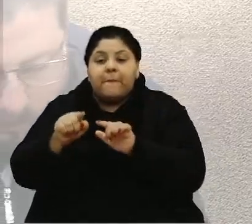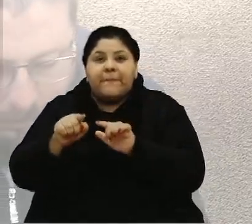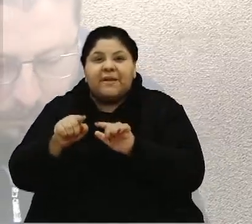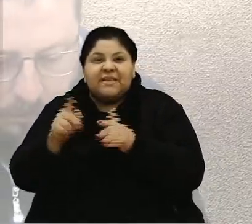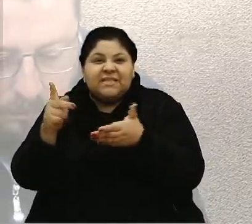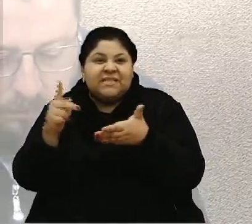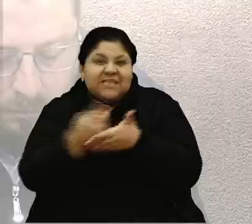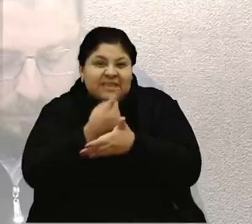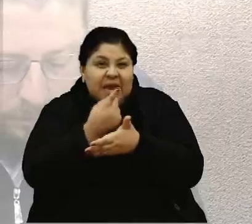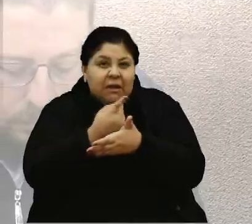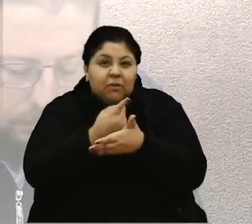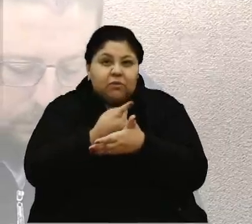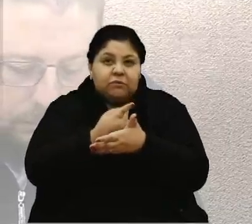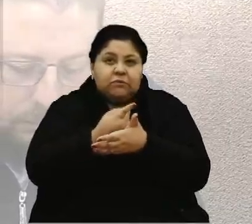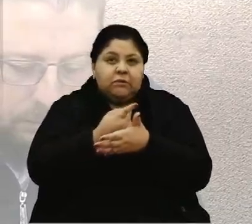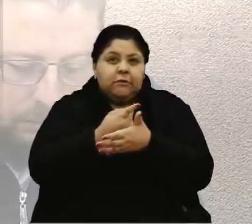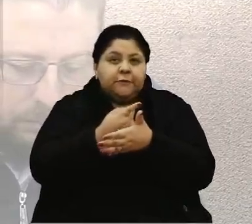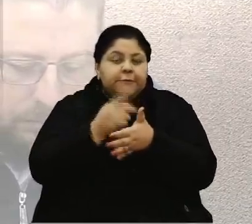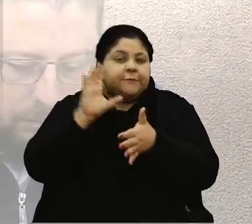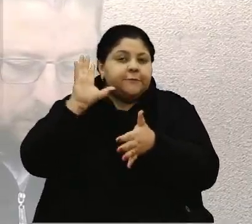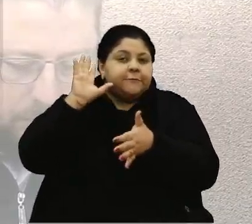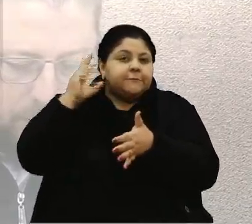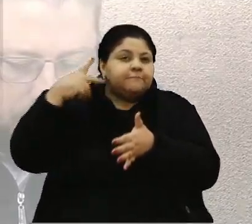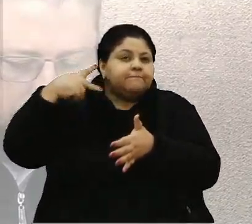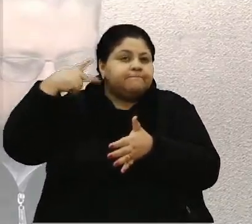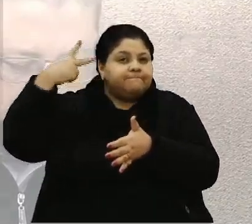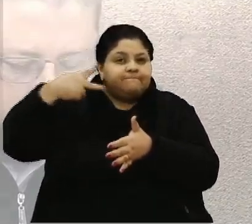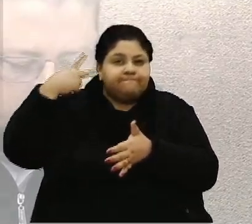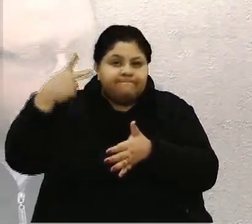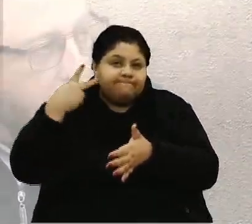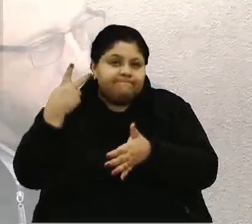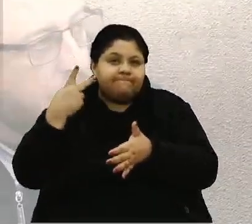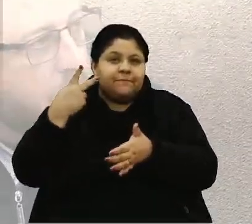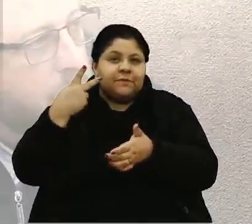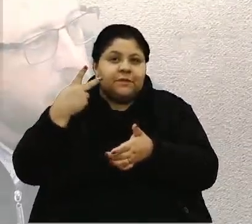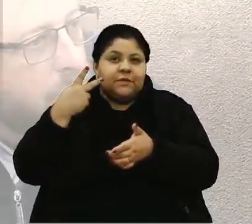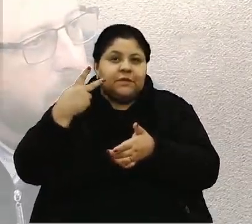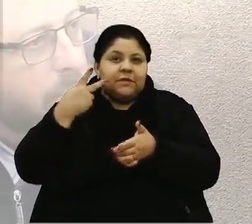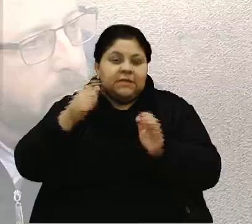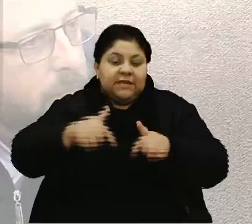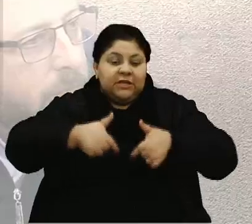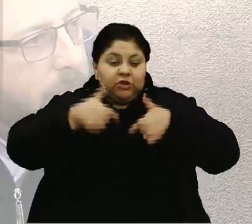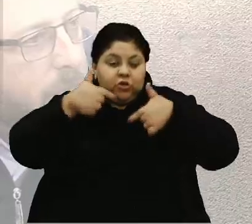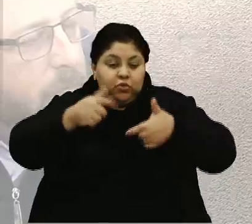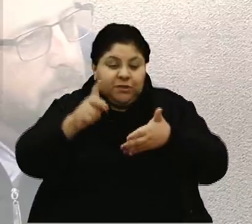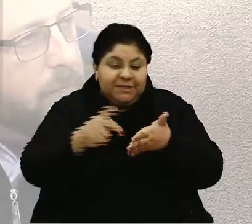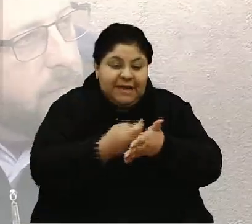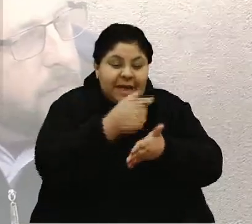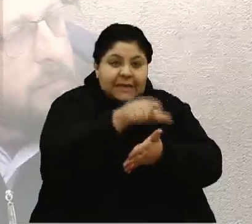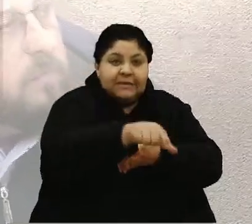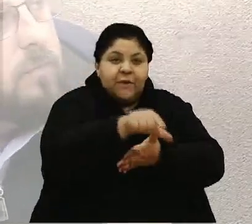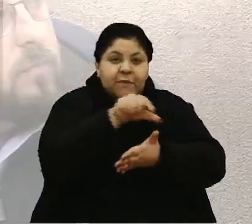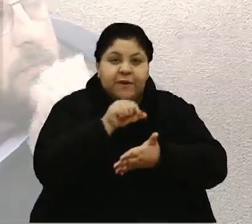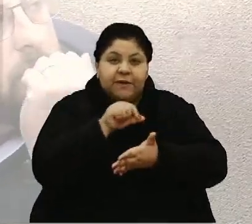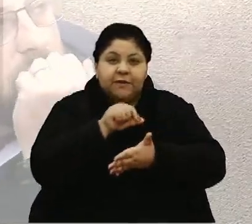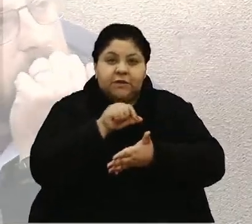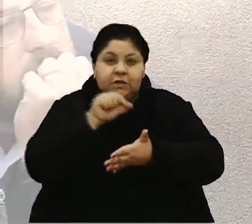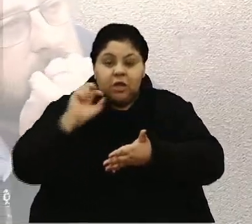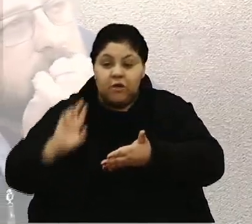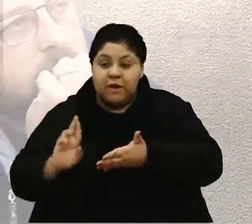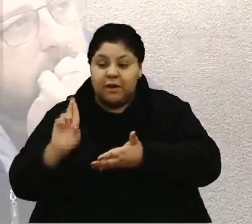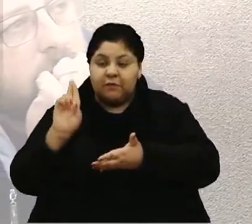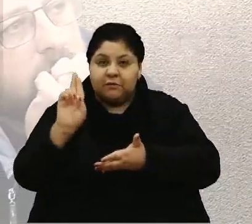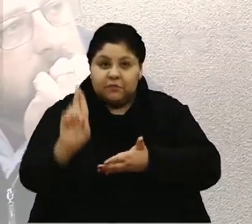de partidos que fazem maracutaias para eleger